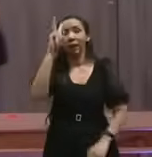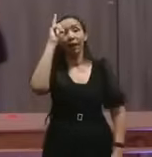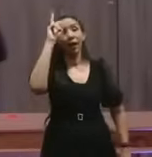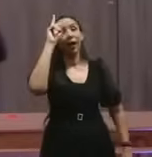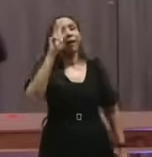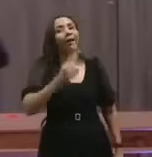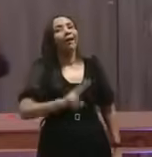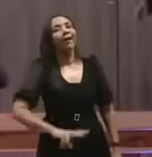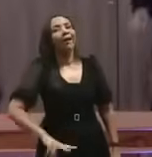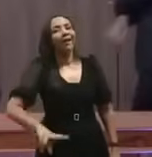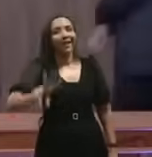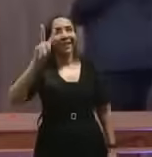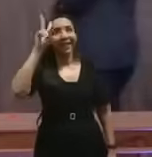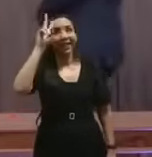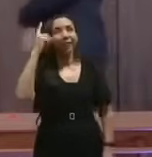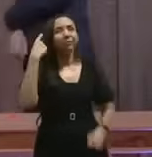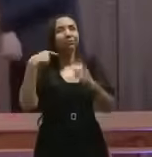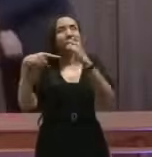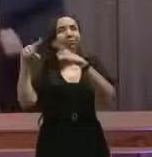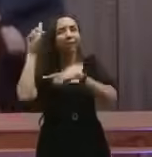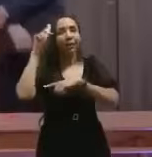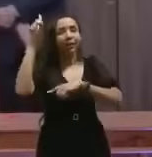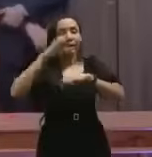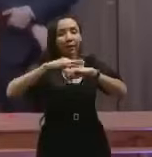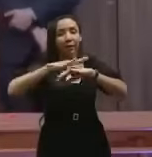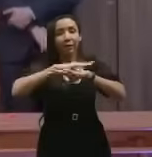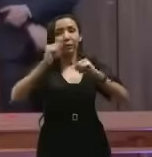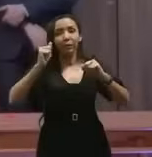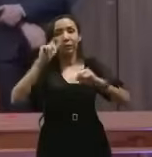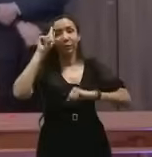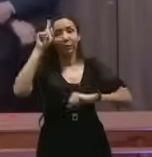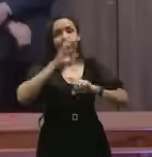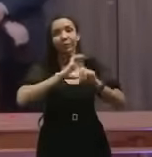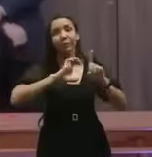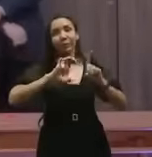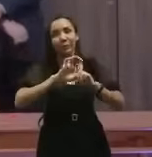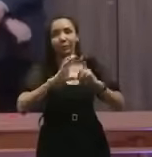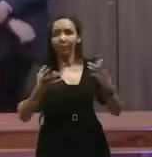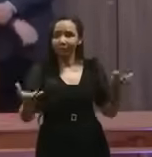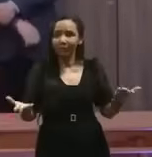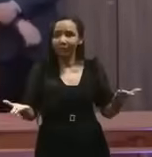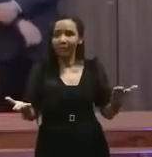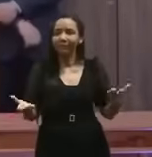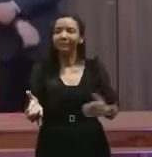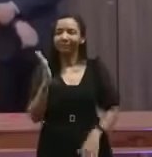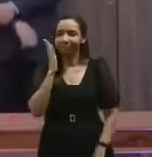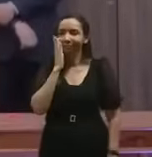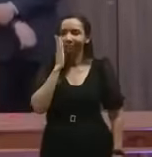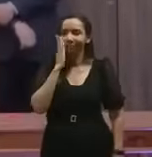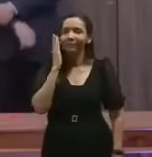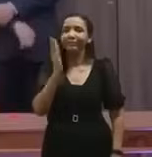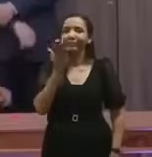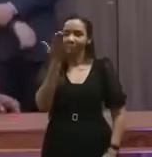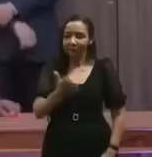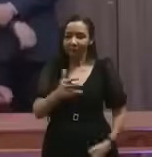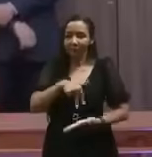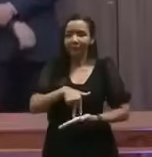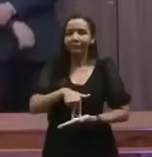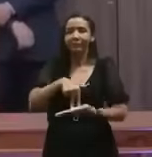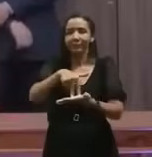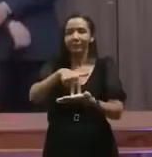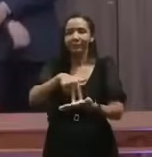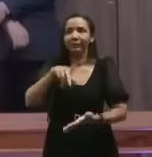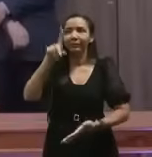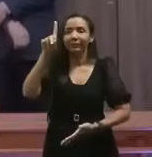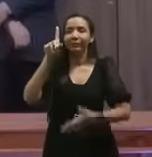diz glória a Deus Permaneça firme e Deus te abençoe para sempre em nome de Jesus amém a mensagem é